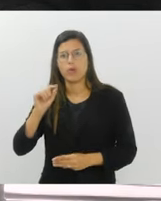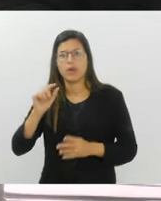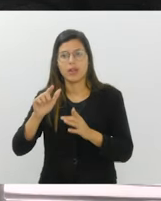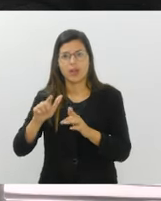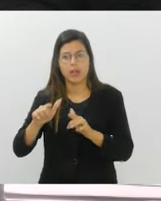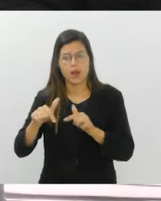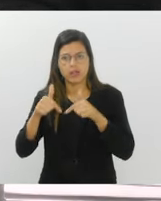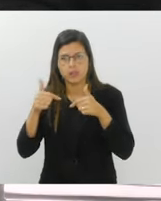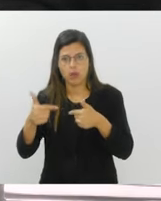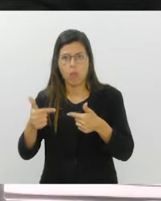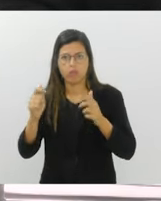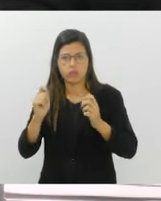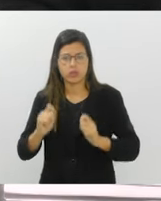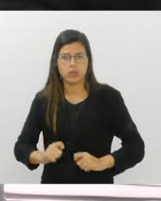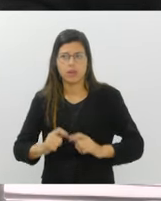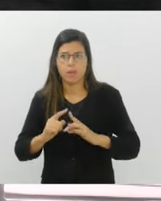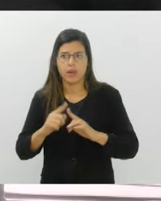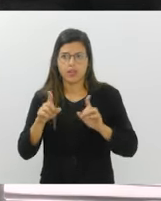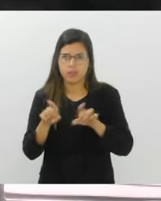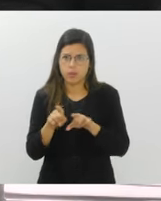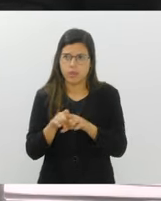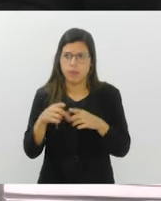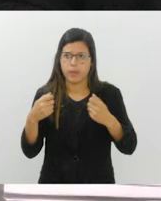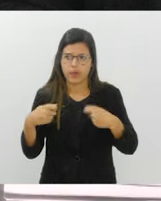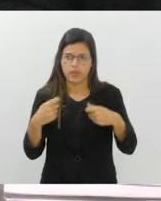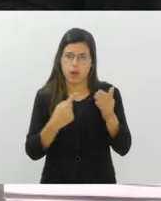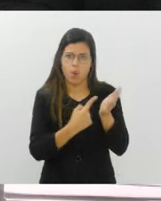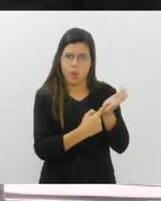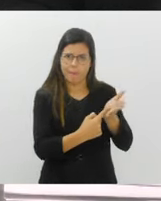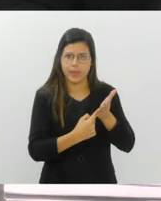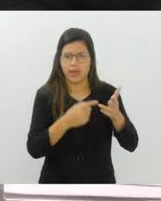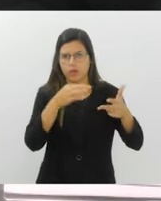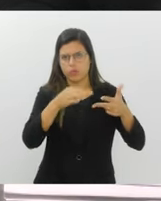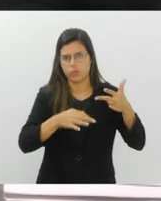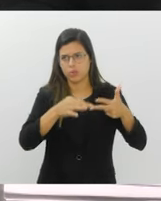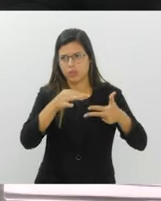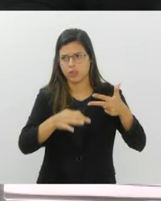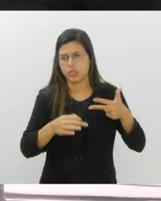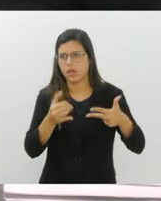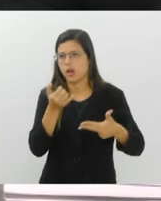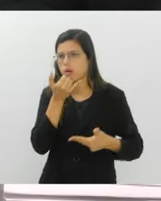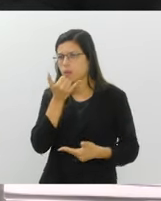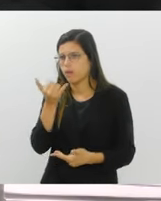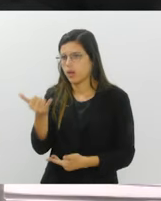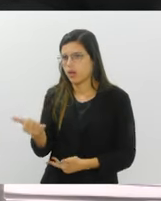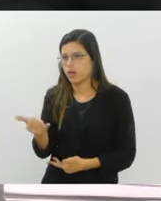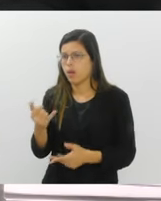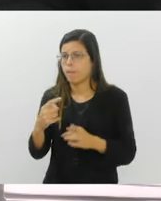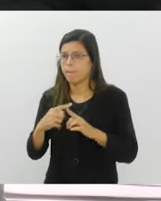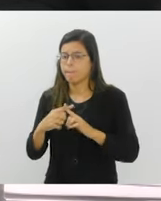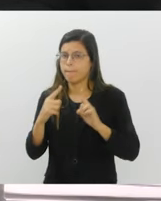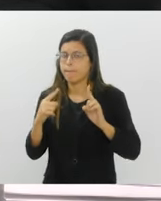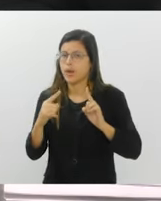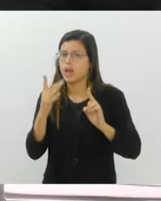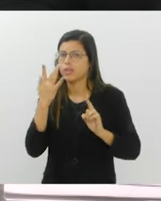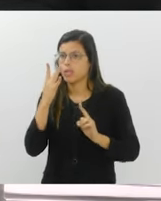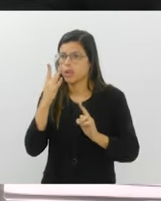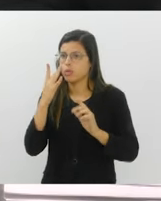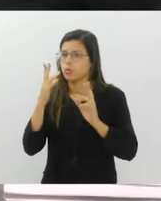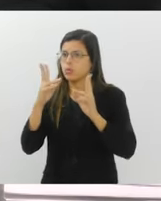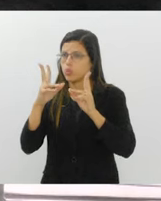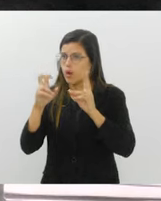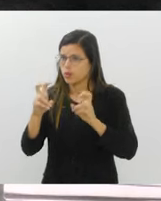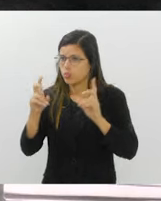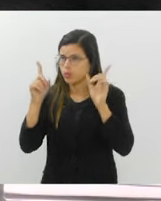do desejável, mas também a gente vai precisar combinar com o Judiciário. Perdoe-me a intromissão, mas eu acho que essa é uma questão